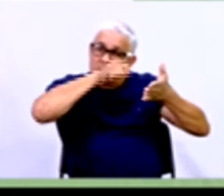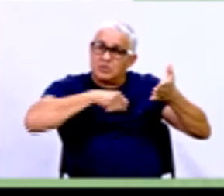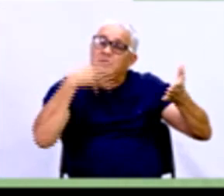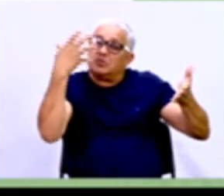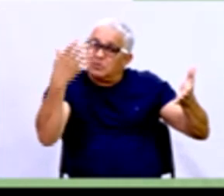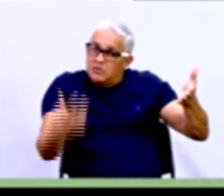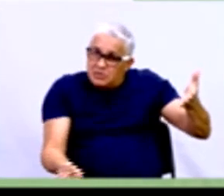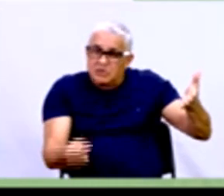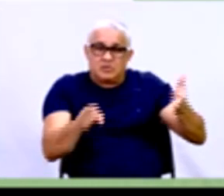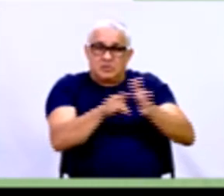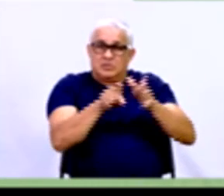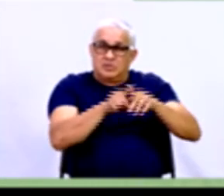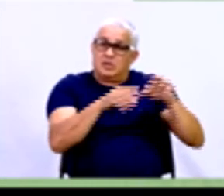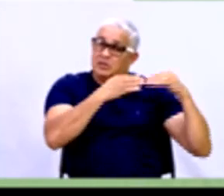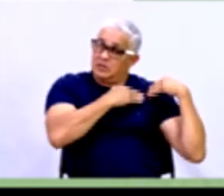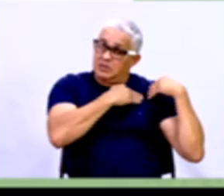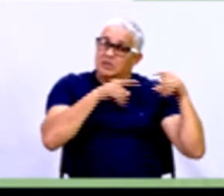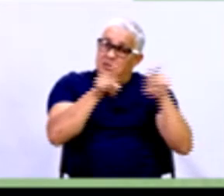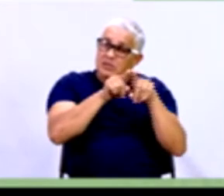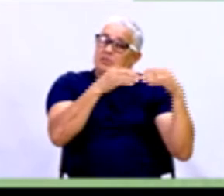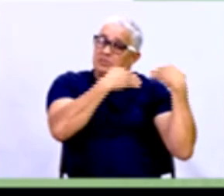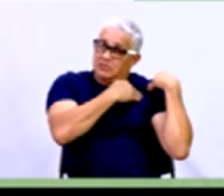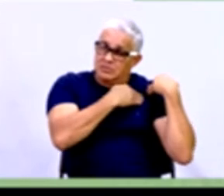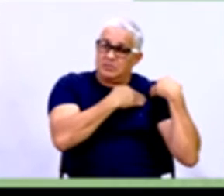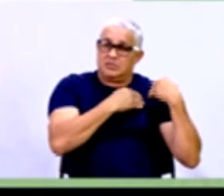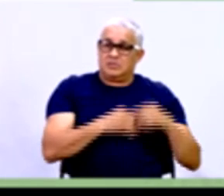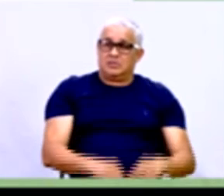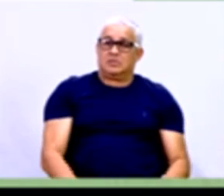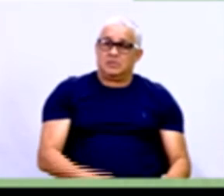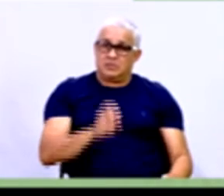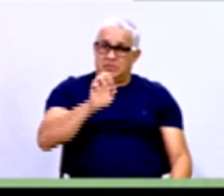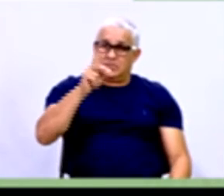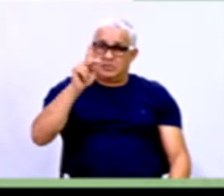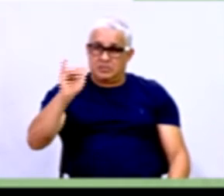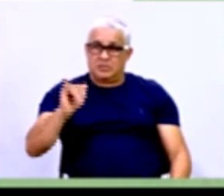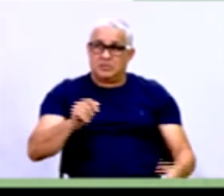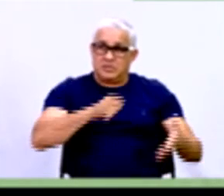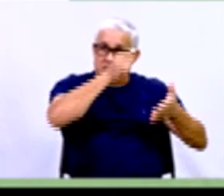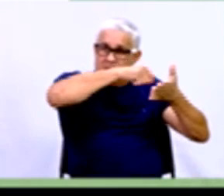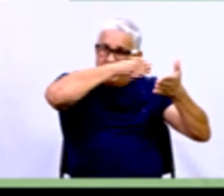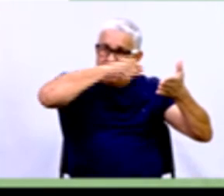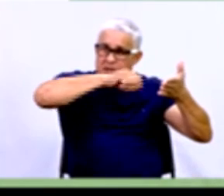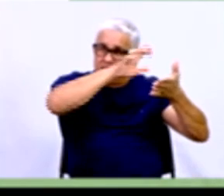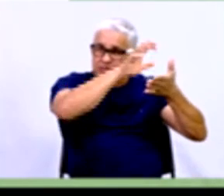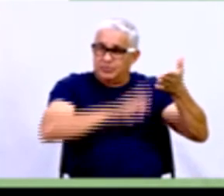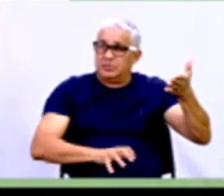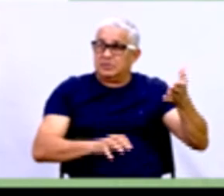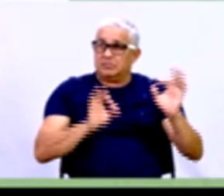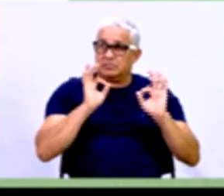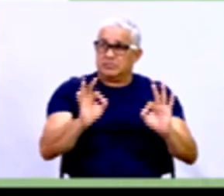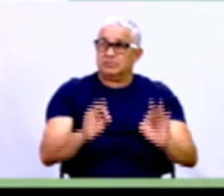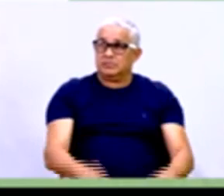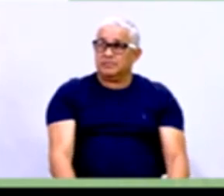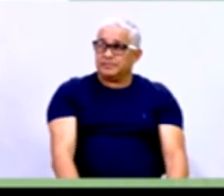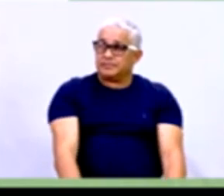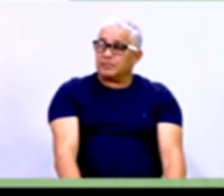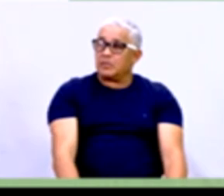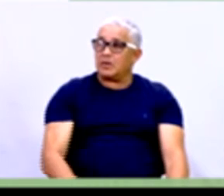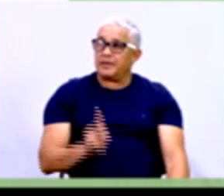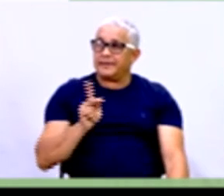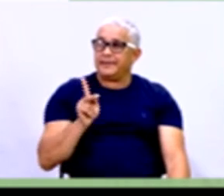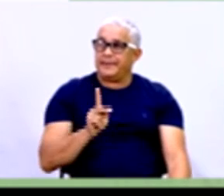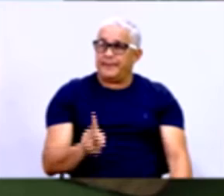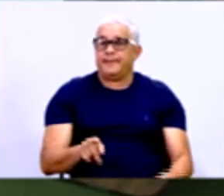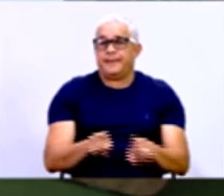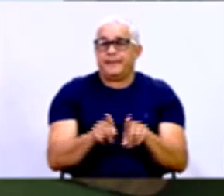ciente inclusive das suas responsabilidades com aquele EPI, certo? Pois não, professor? É